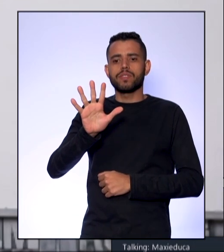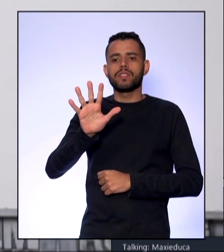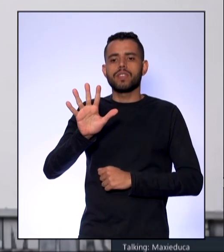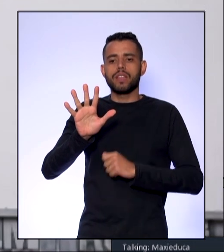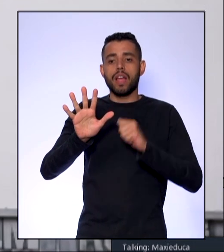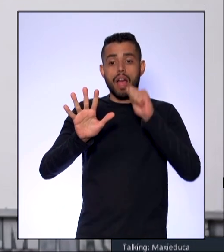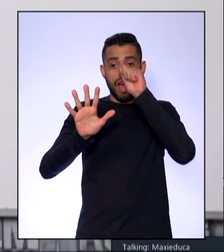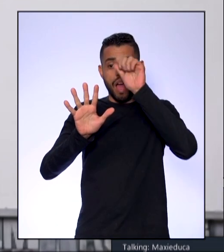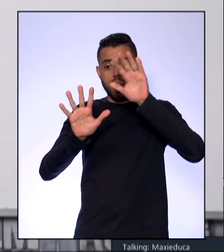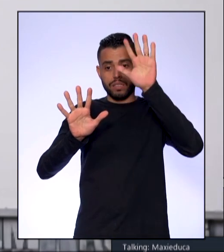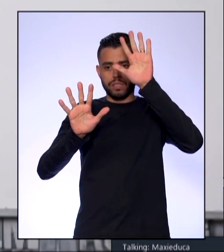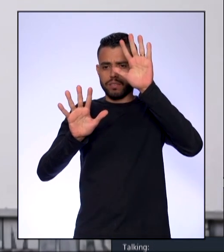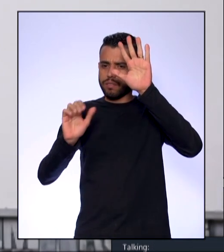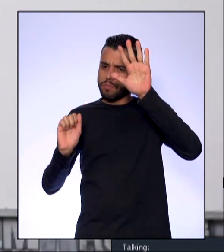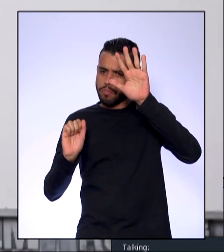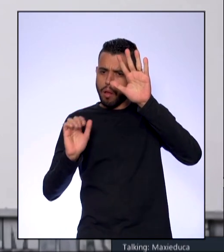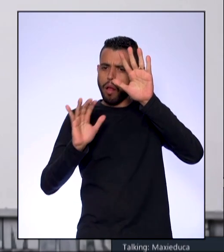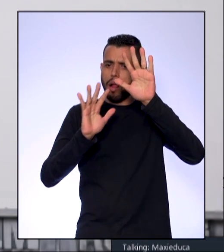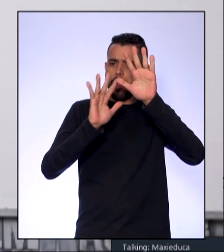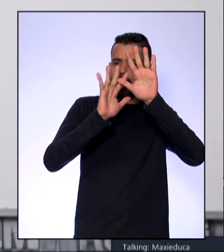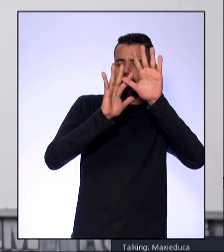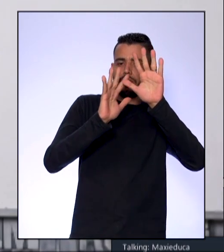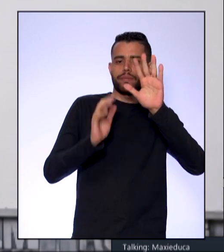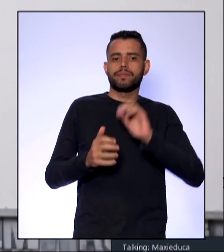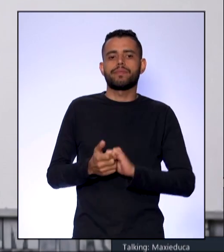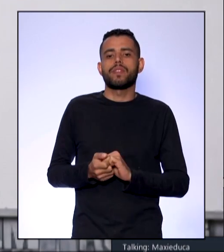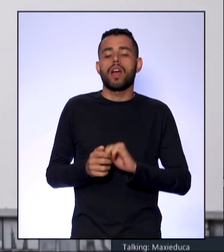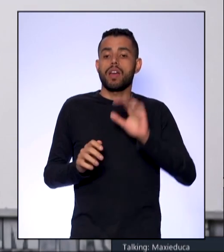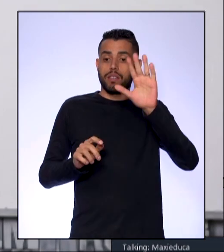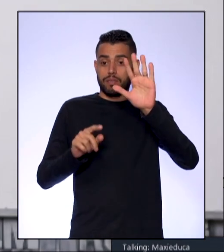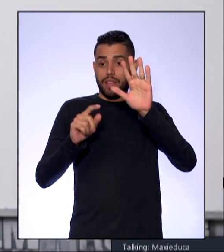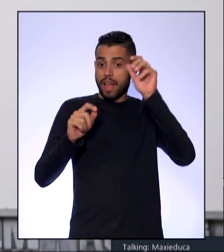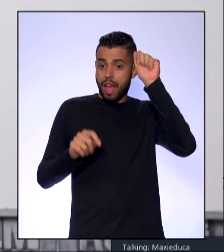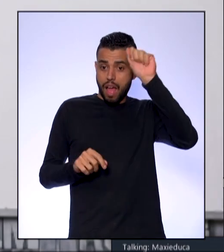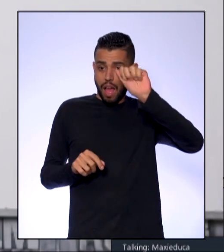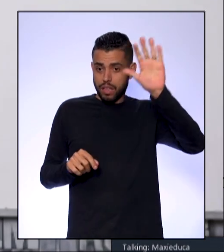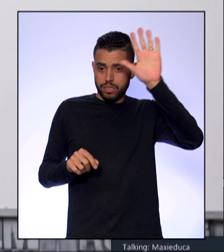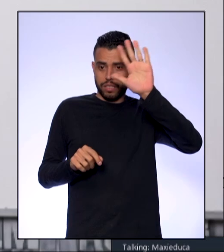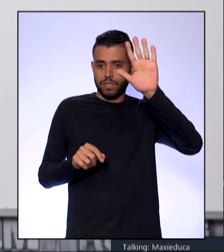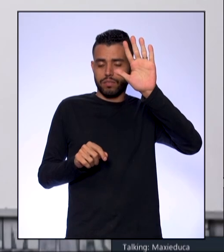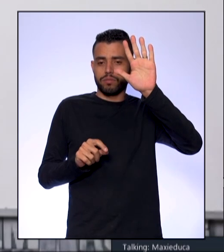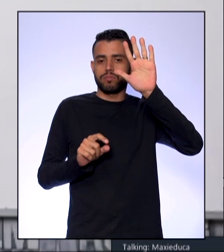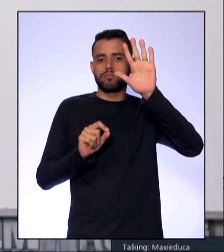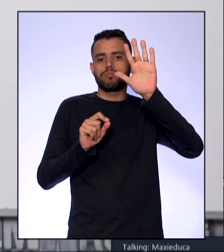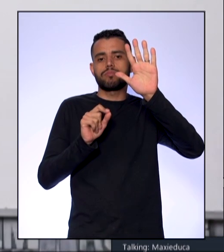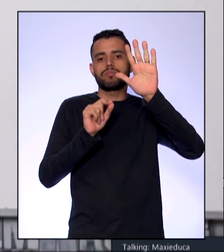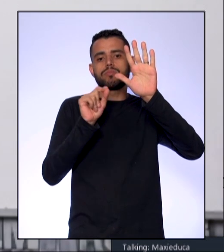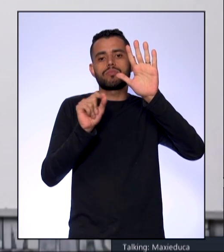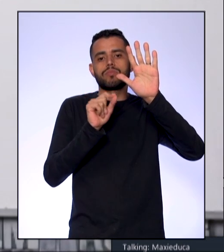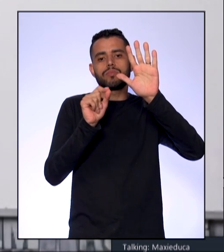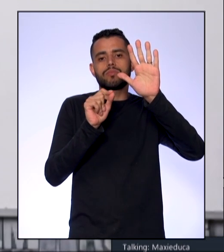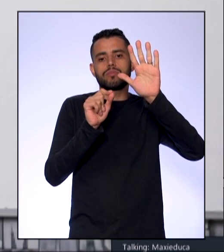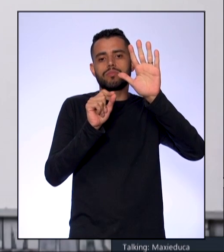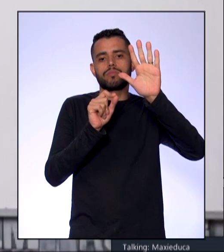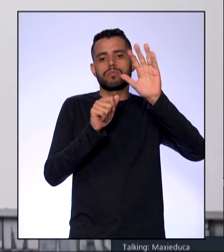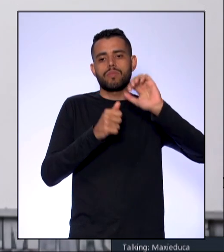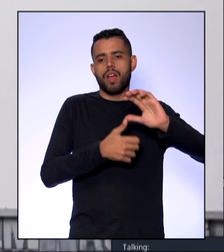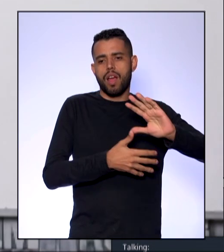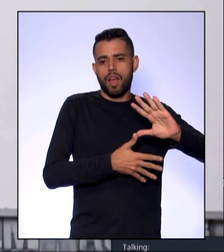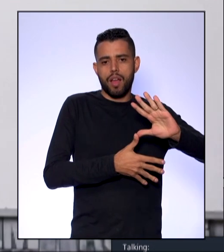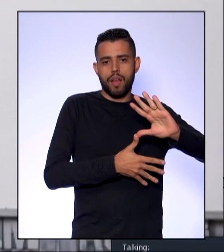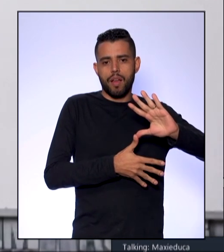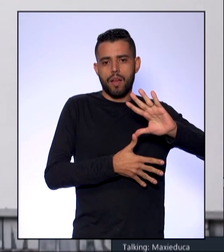África para a Ásia. E aí, da Ásia, eles irão passar